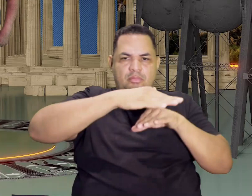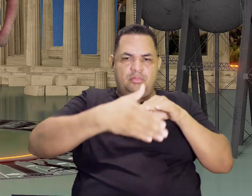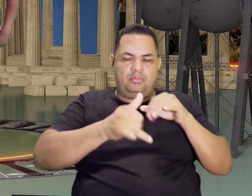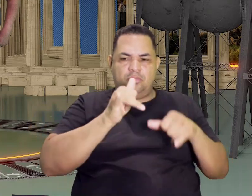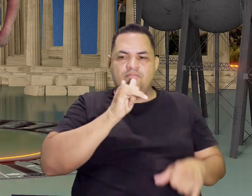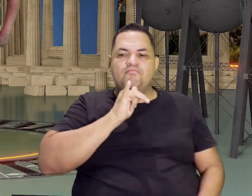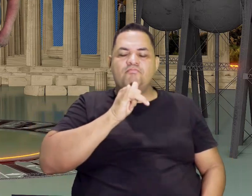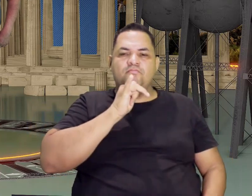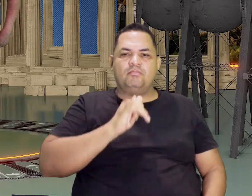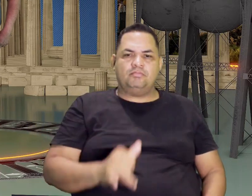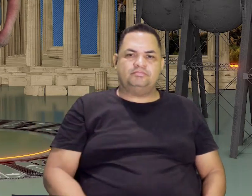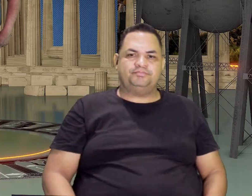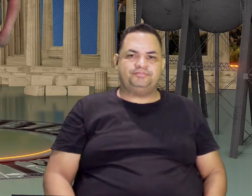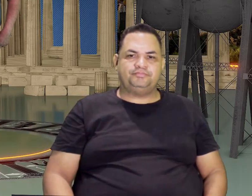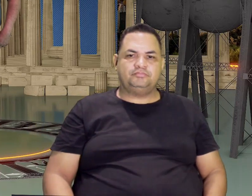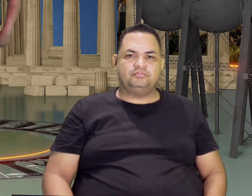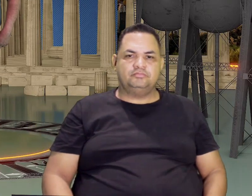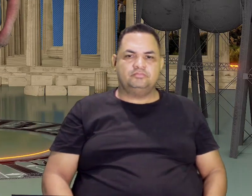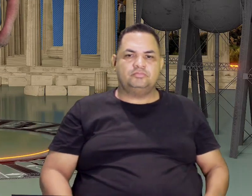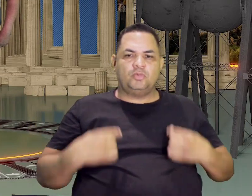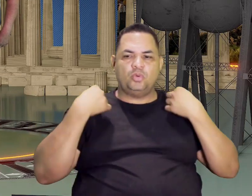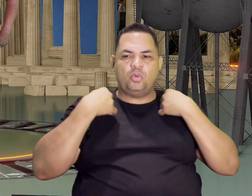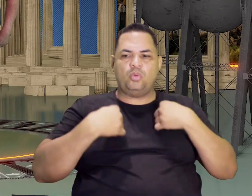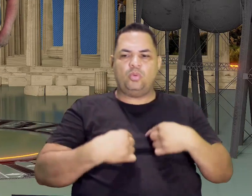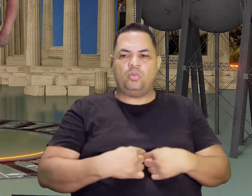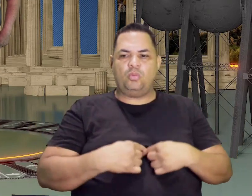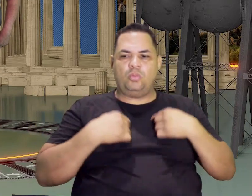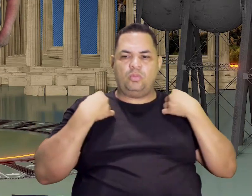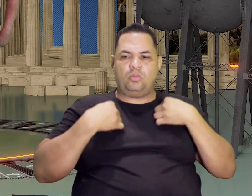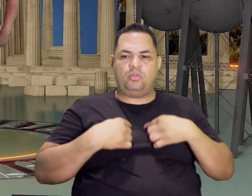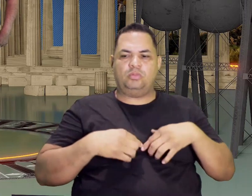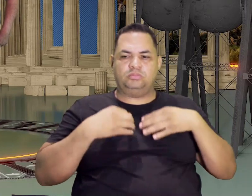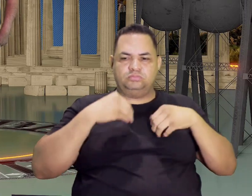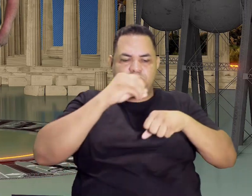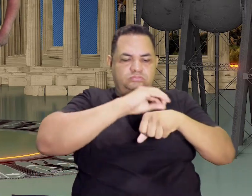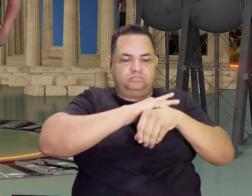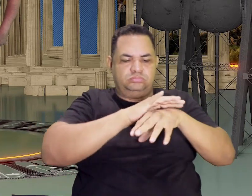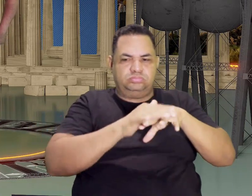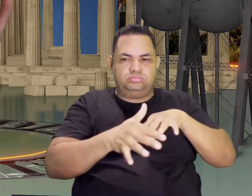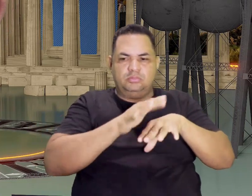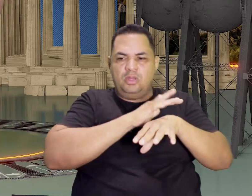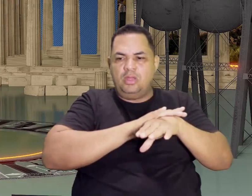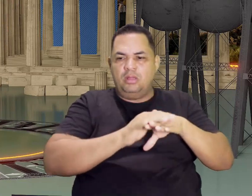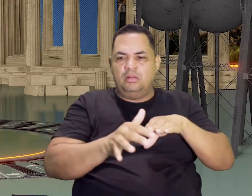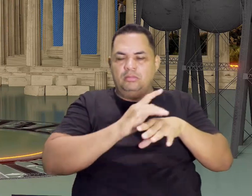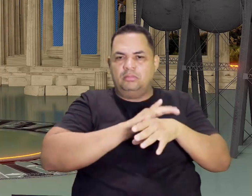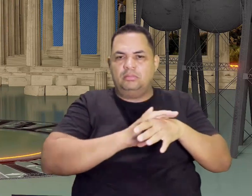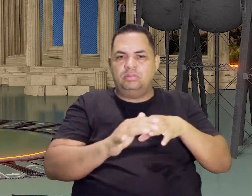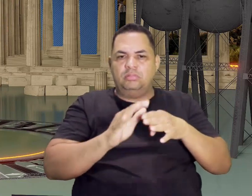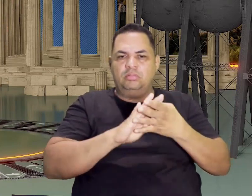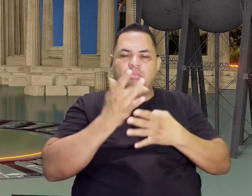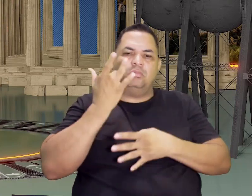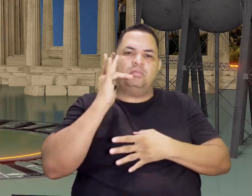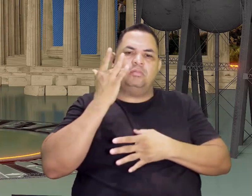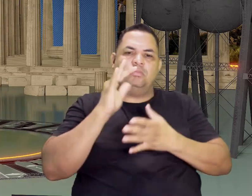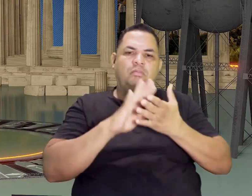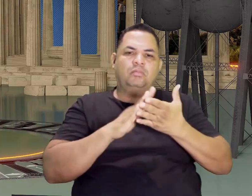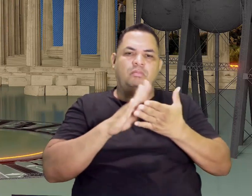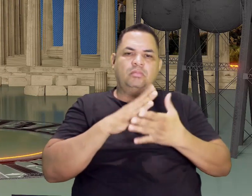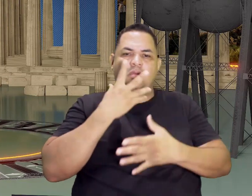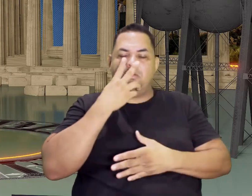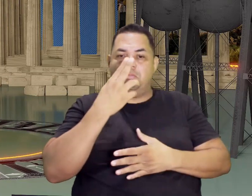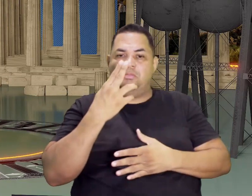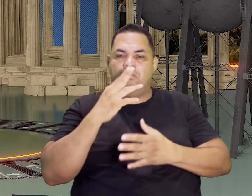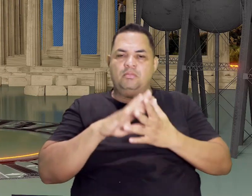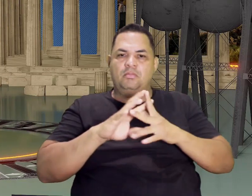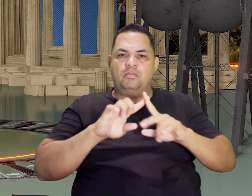cobertura. Exemplo, os cordões embanhados a ouro, eles são de metal de alguma forma